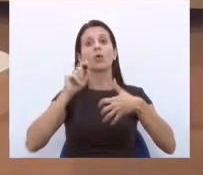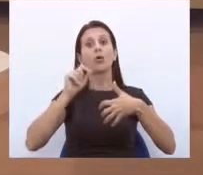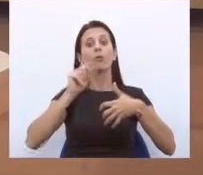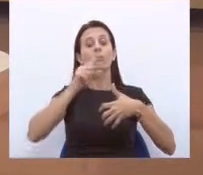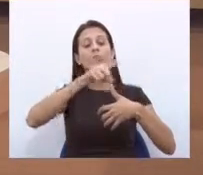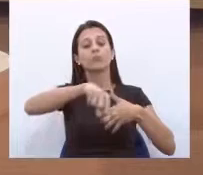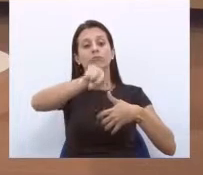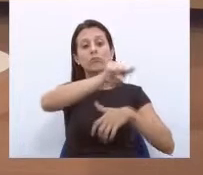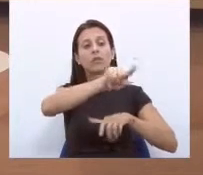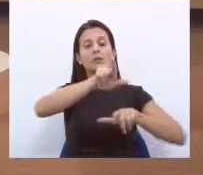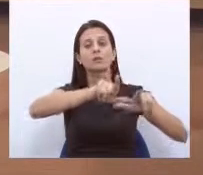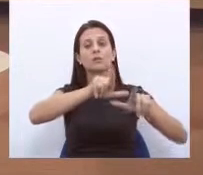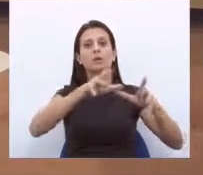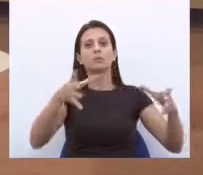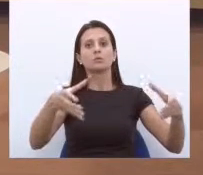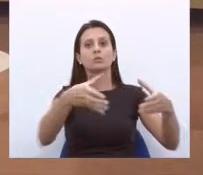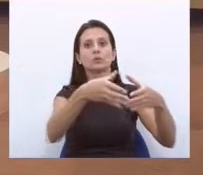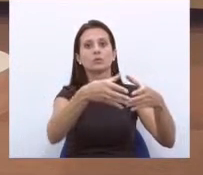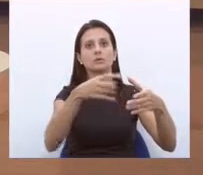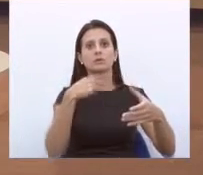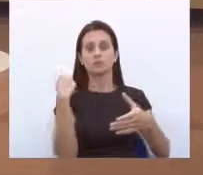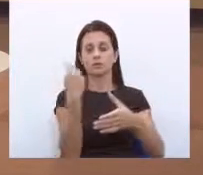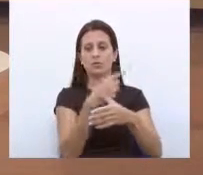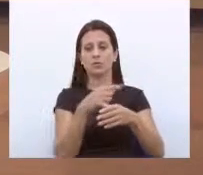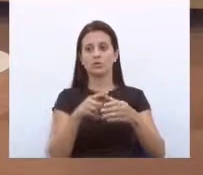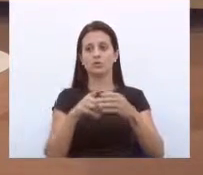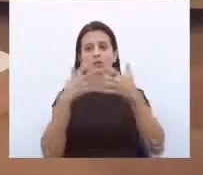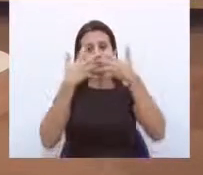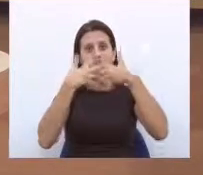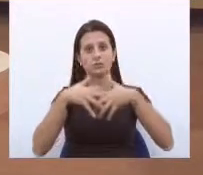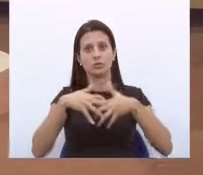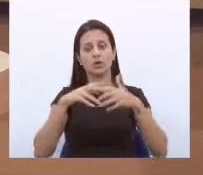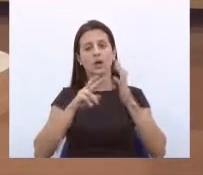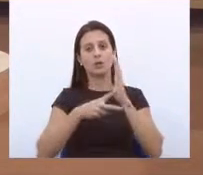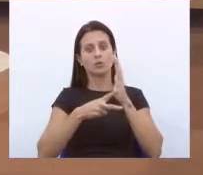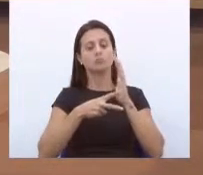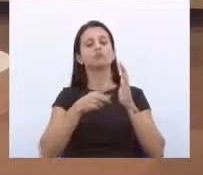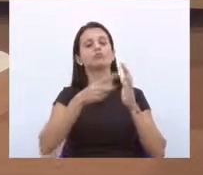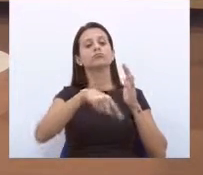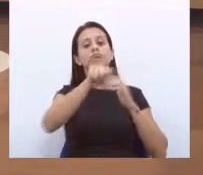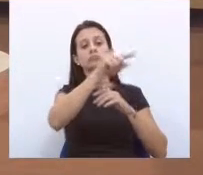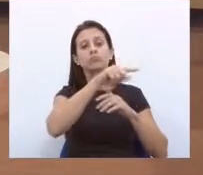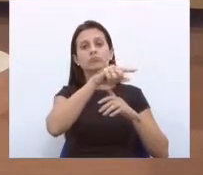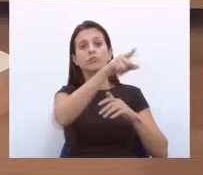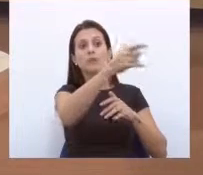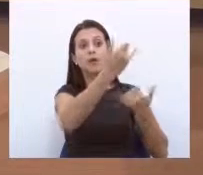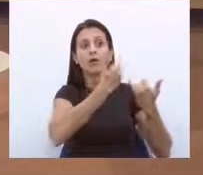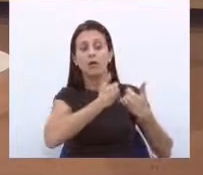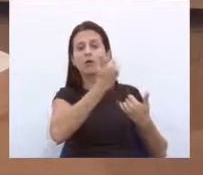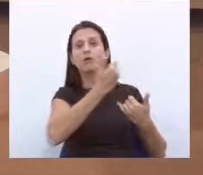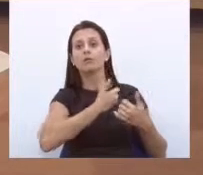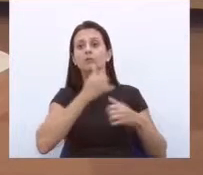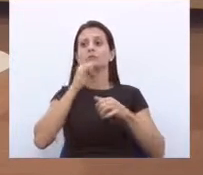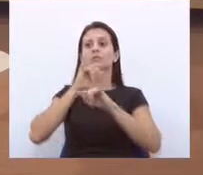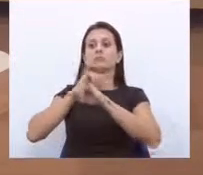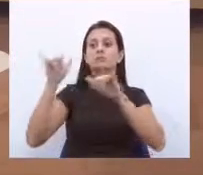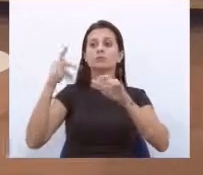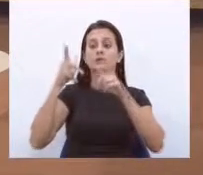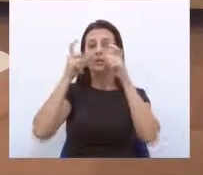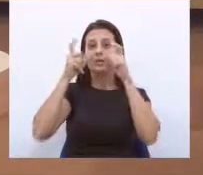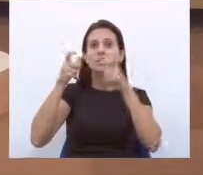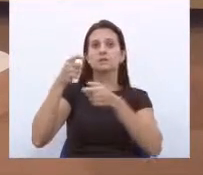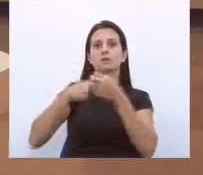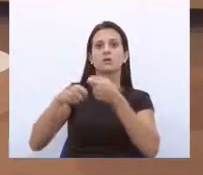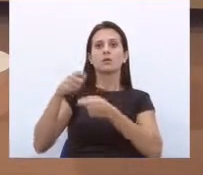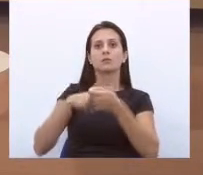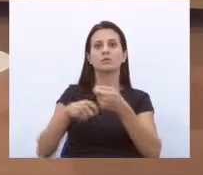trabalhadoras. Ali nasce o sindicato e representa o sindicato. Então a voz deles estava clamando interesse em negociar, mas não do